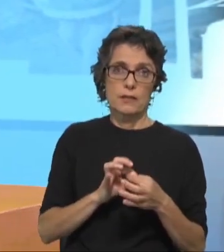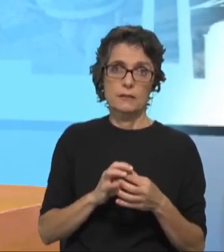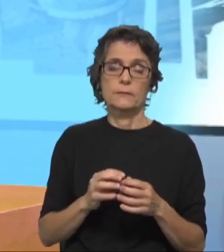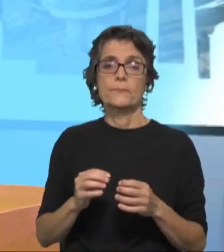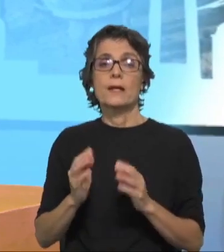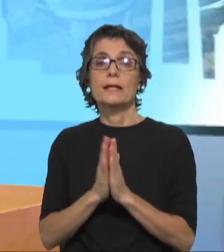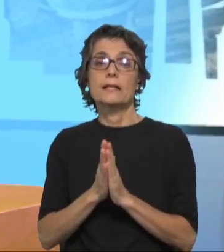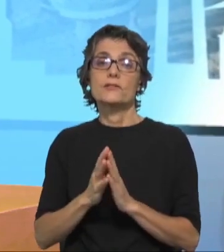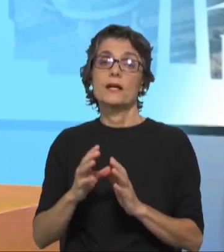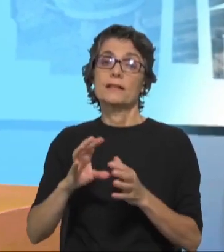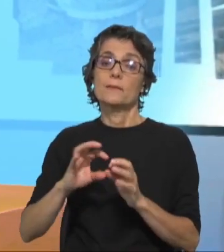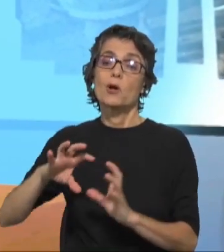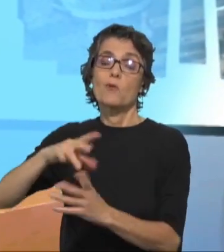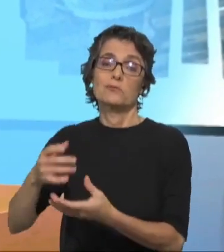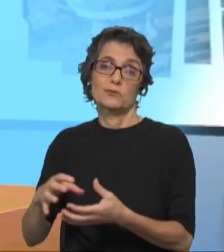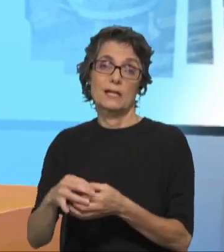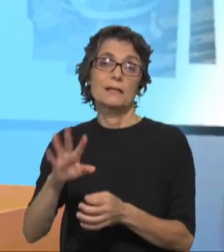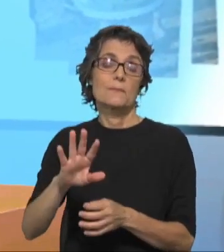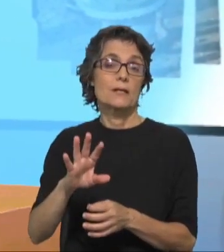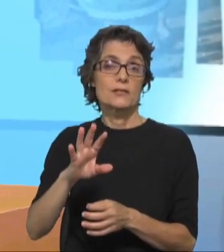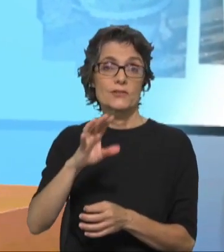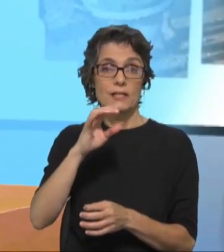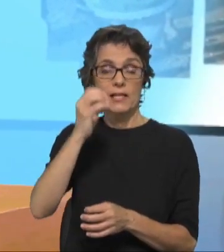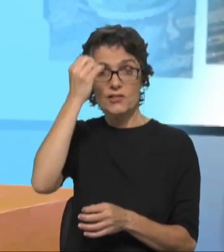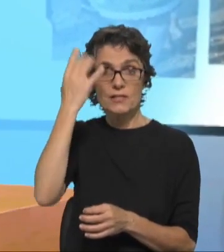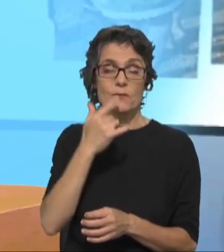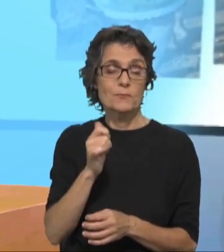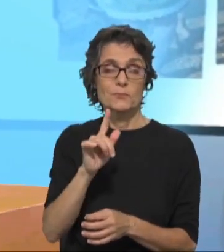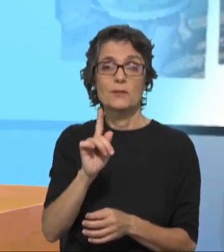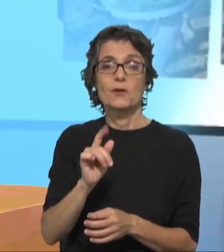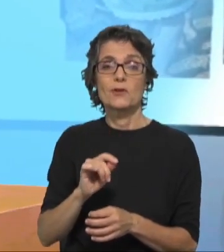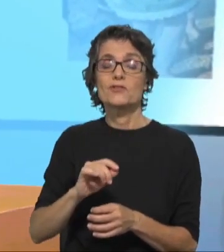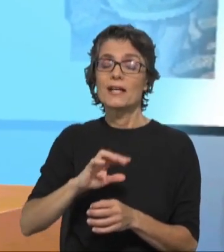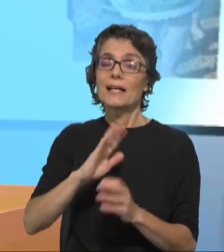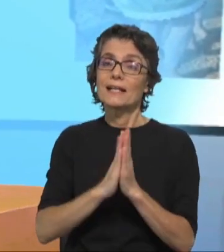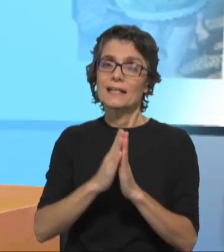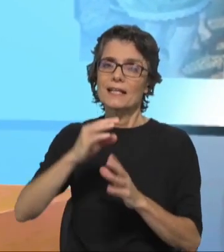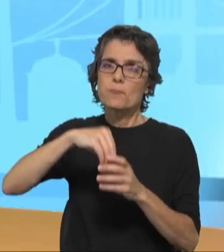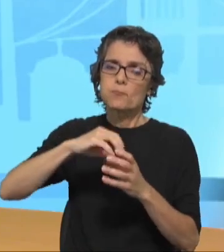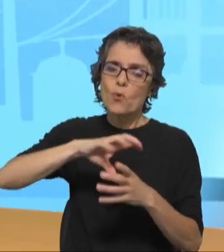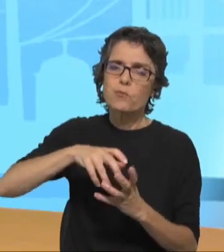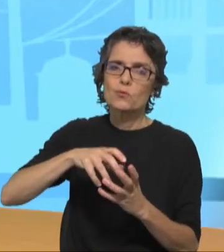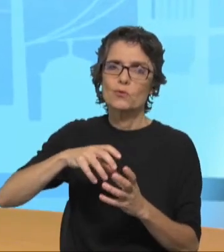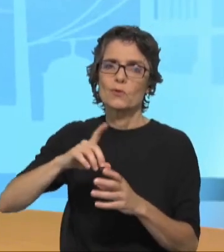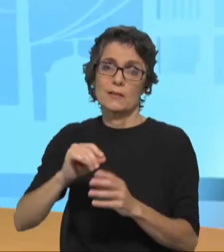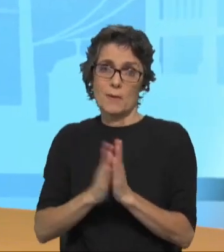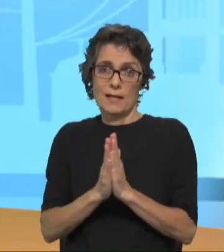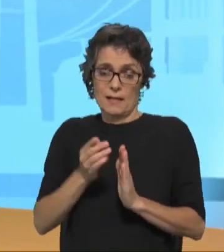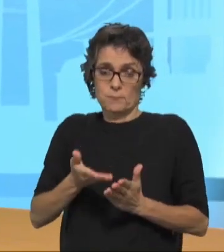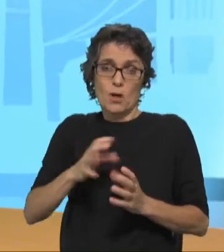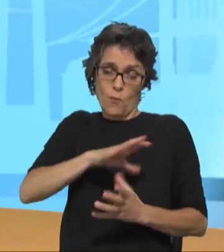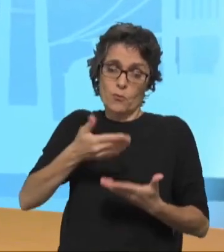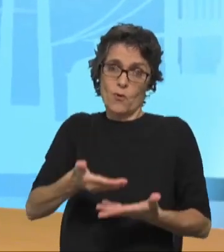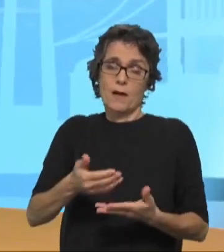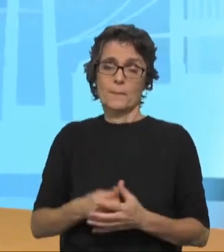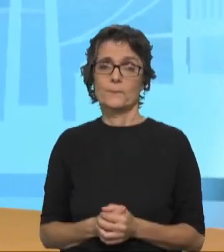mundo, mas não nos podemos esquecer que a Igreja também tem dentro de si o mundo e a Igreja é o mundo. Pergunto-lhe também do contacto que permite realizar